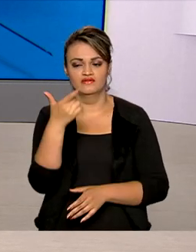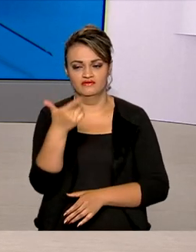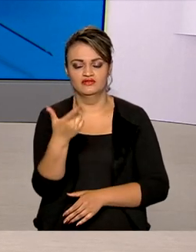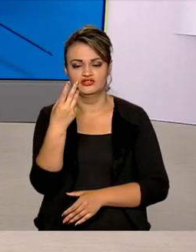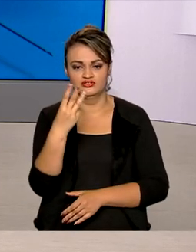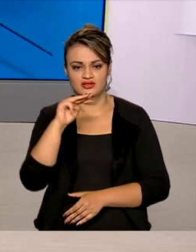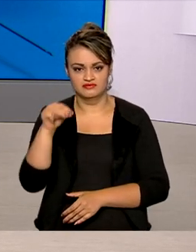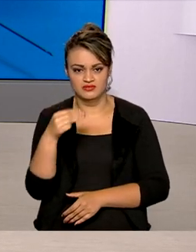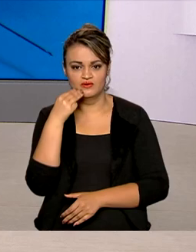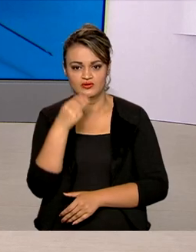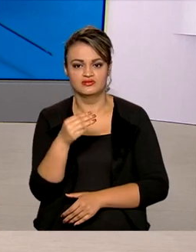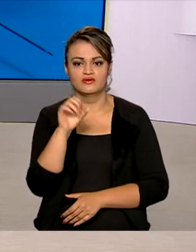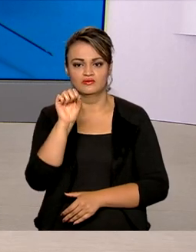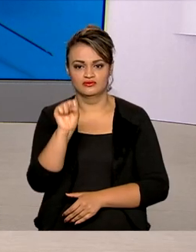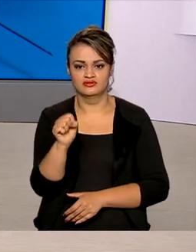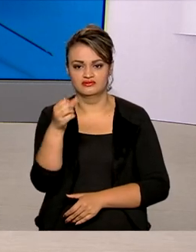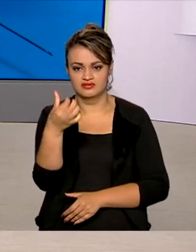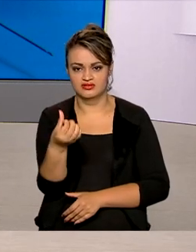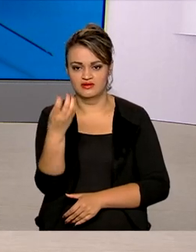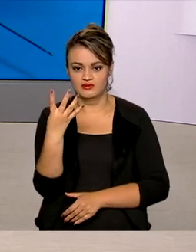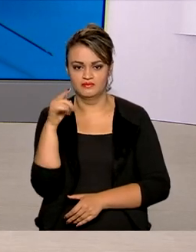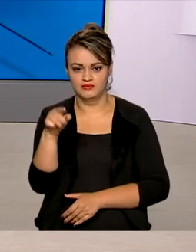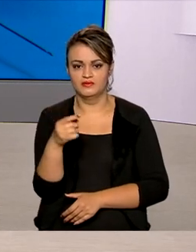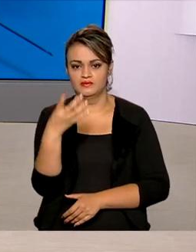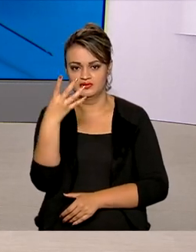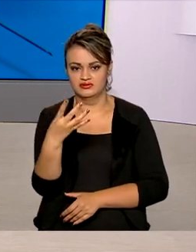23 milhões 864 1420